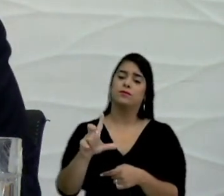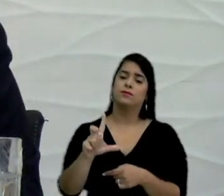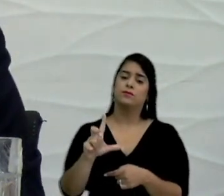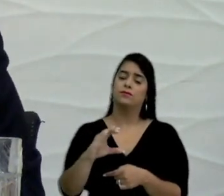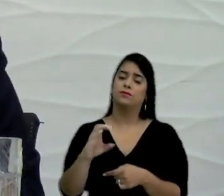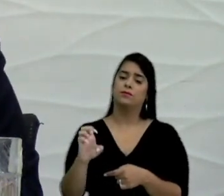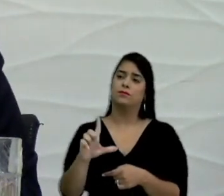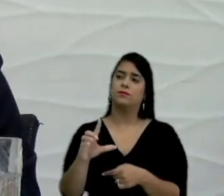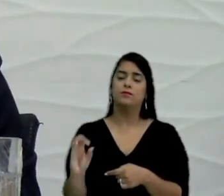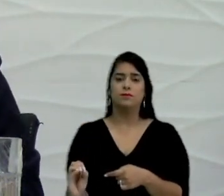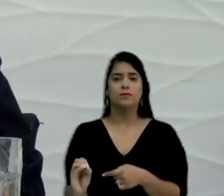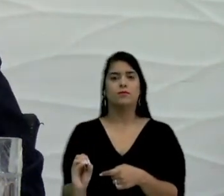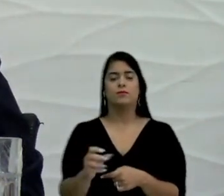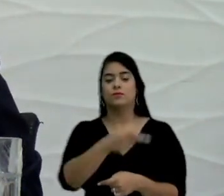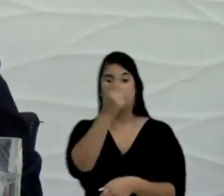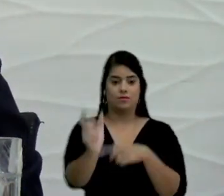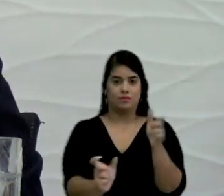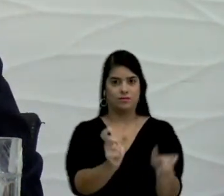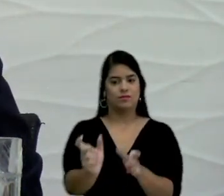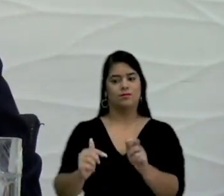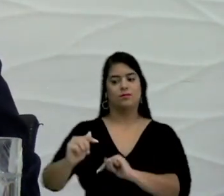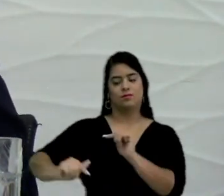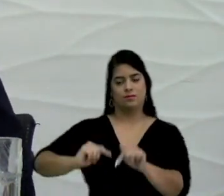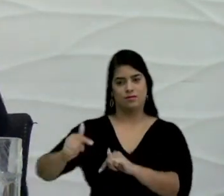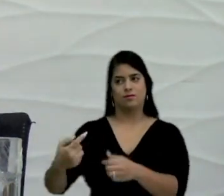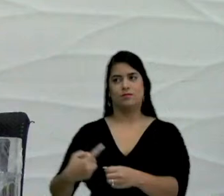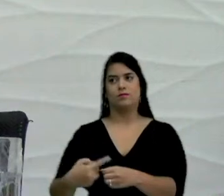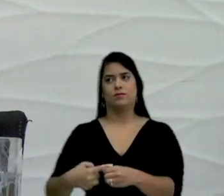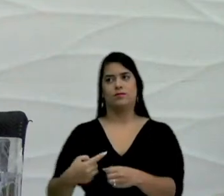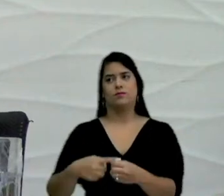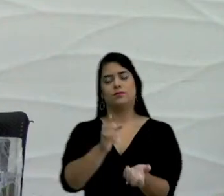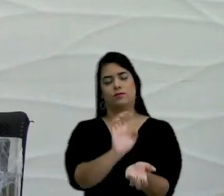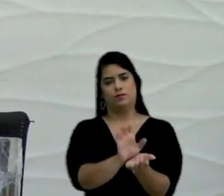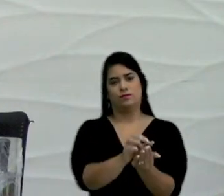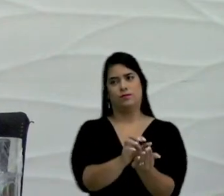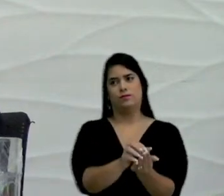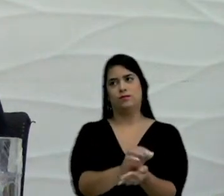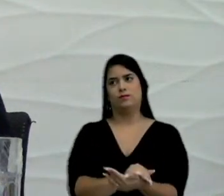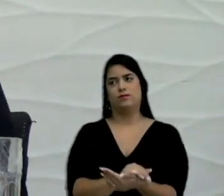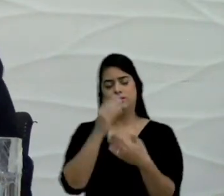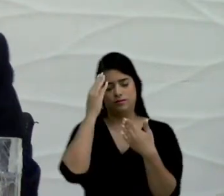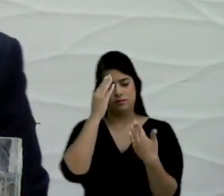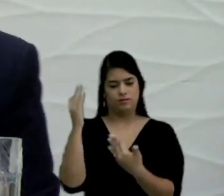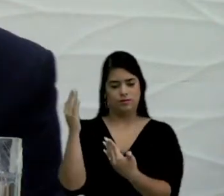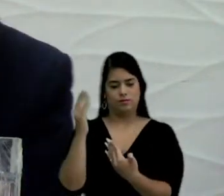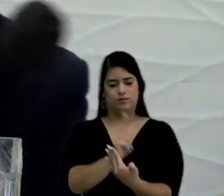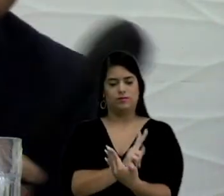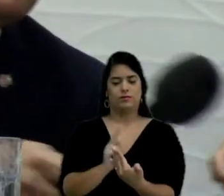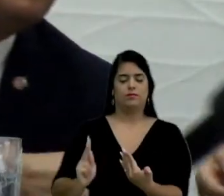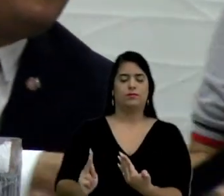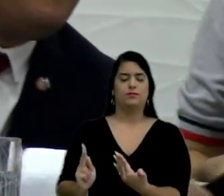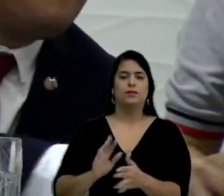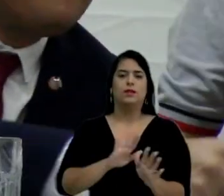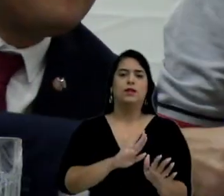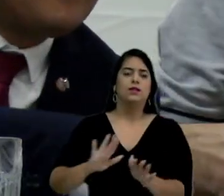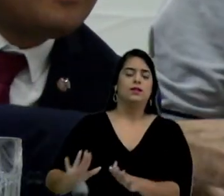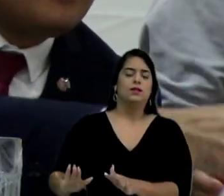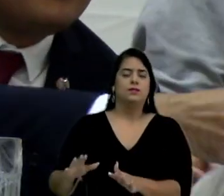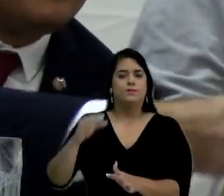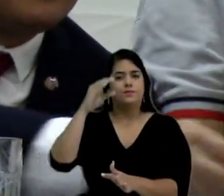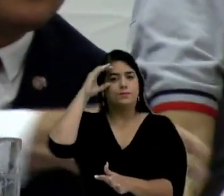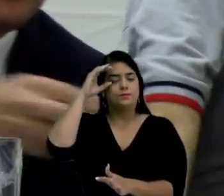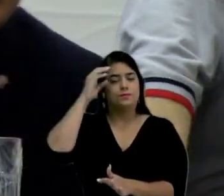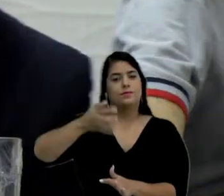criadores do nosso município da nossa região e do nosso Estado de Pernambuco Muito obrigado senhor presidente vereadora